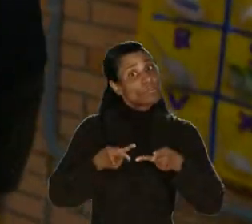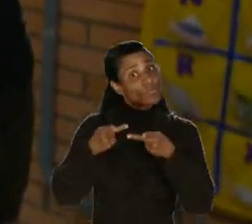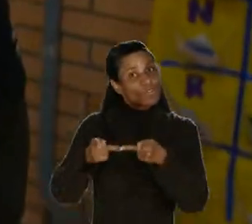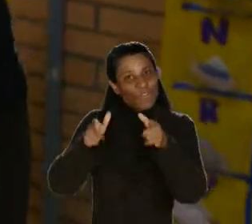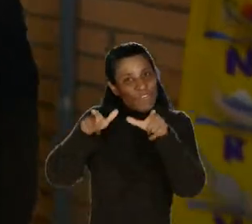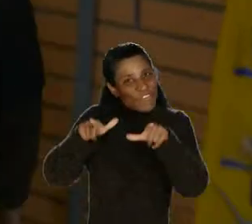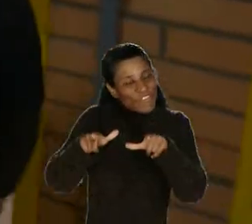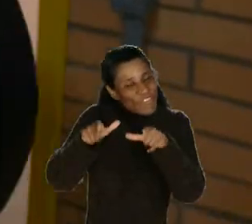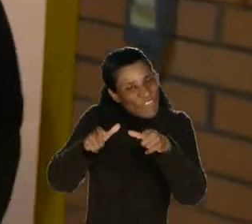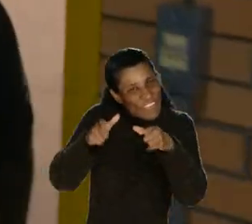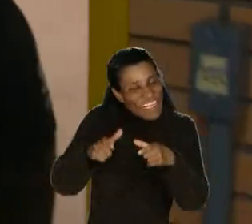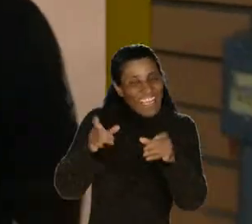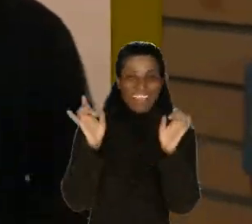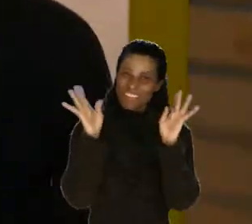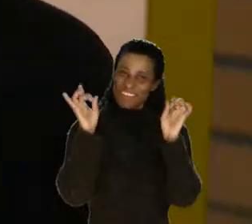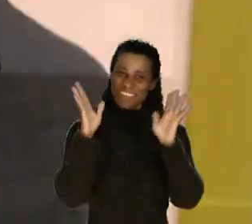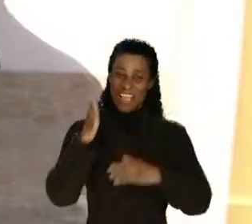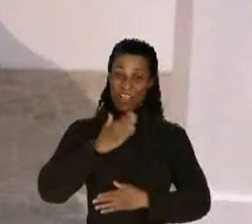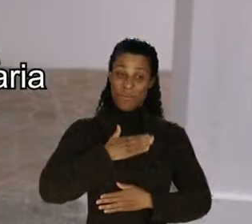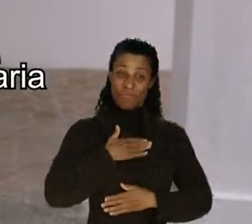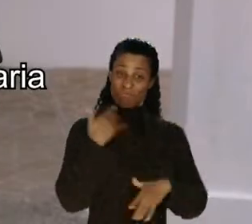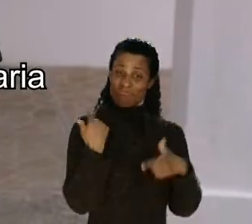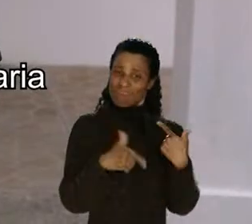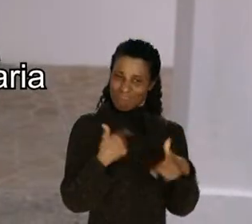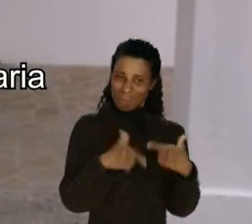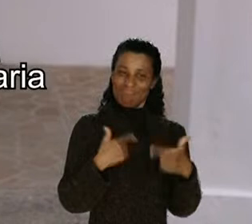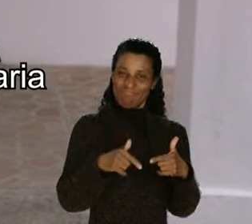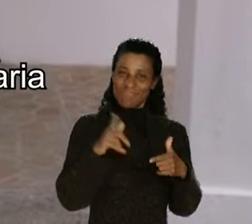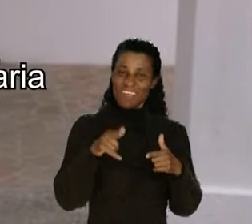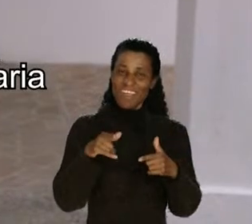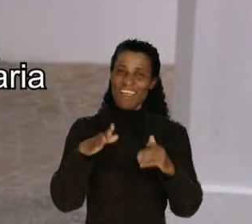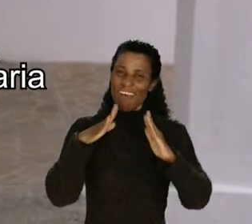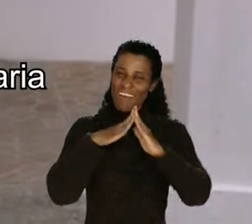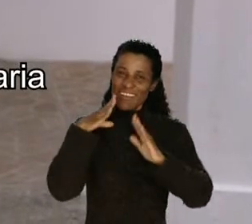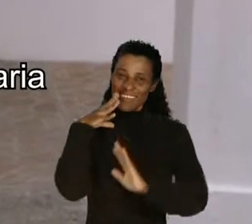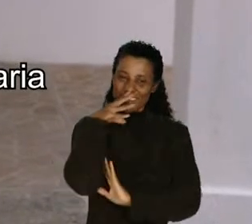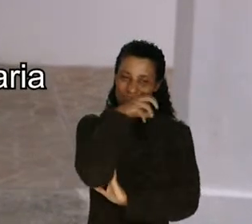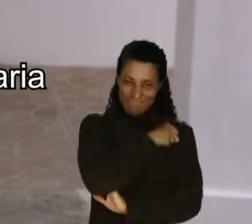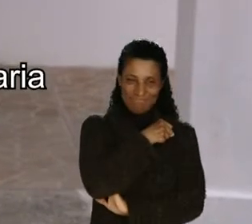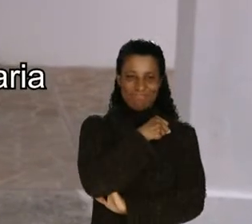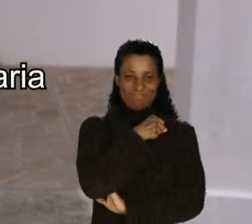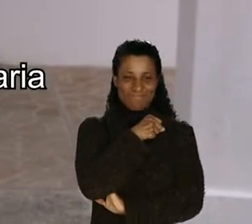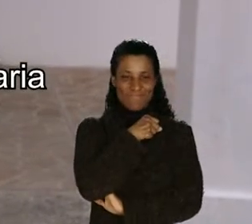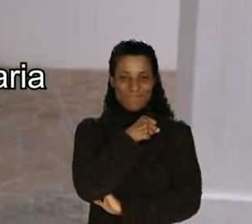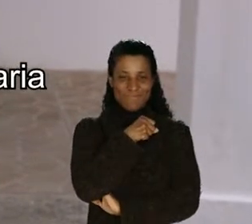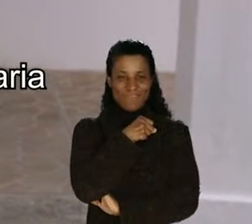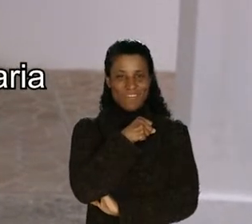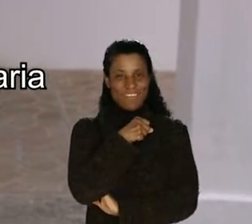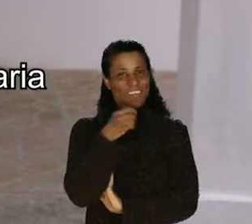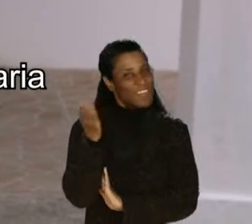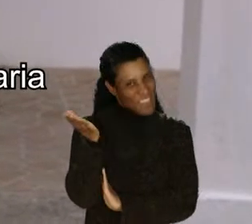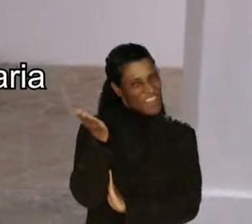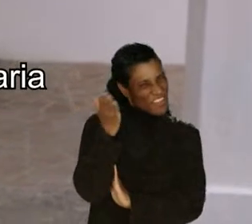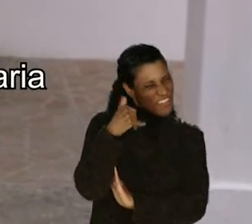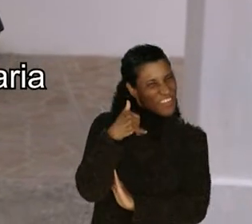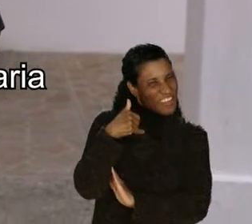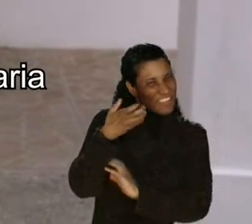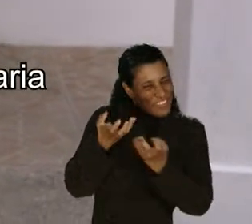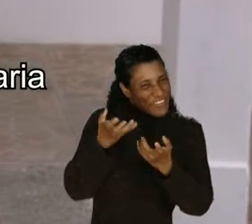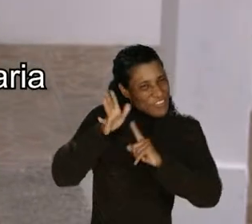De lá, fomos a um lugar especial. Meu trabalho é padaria,